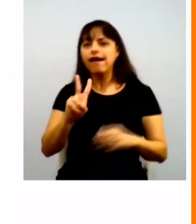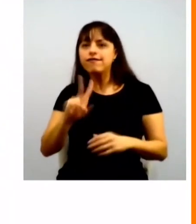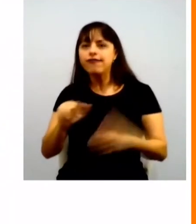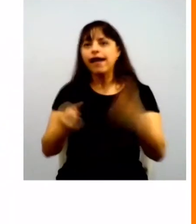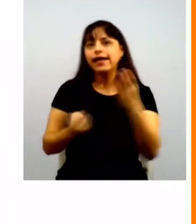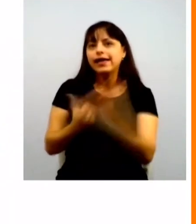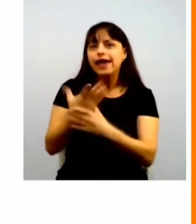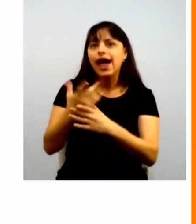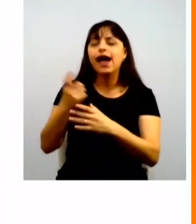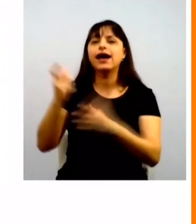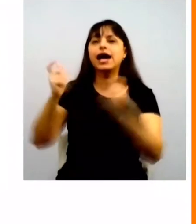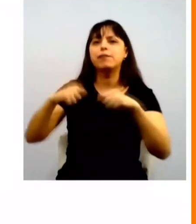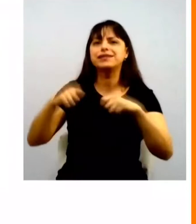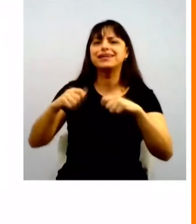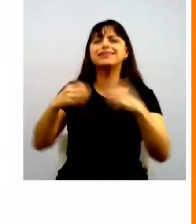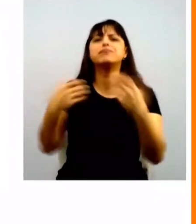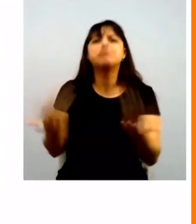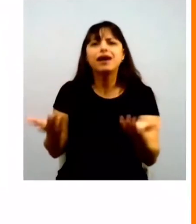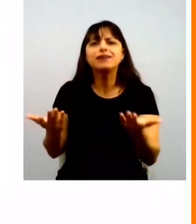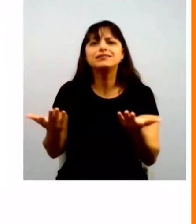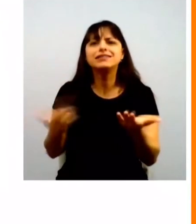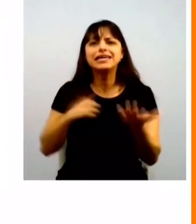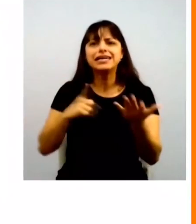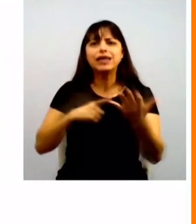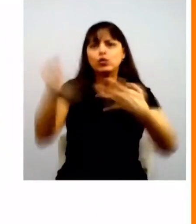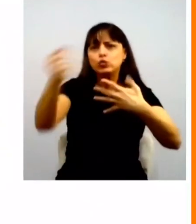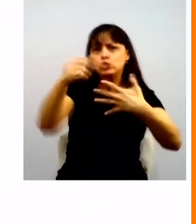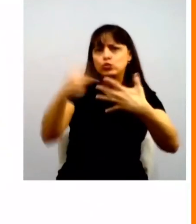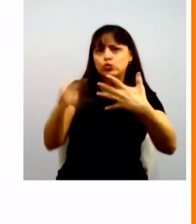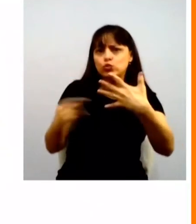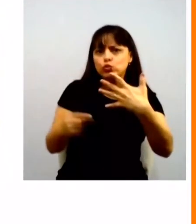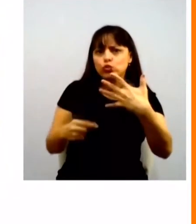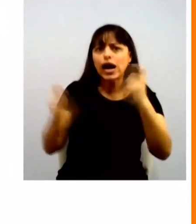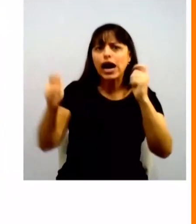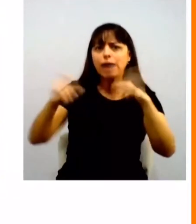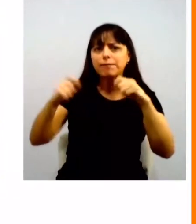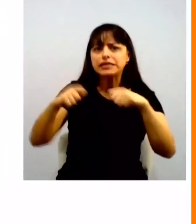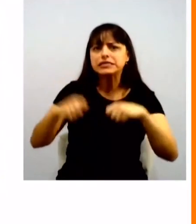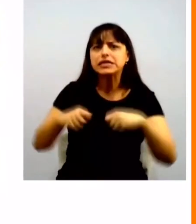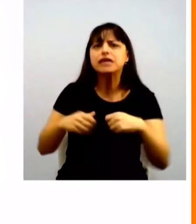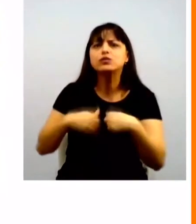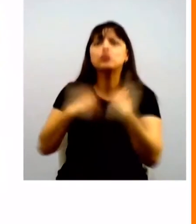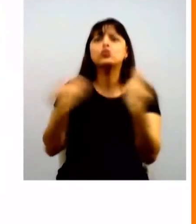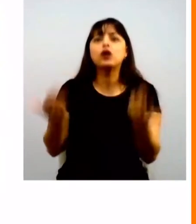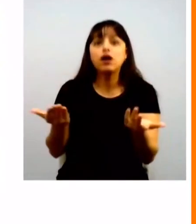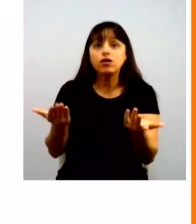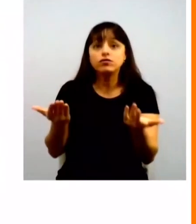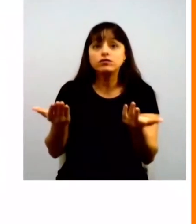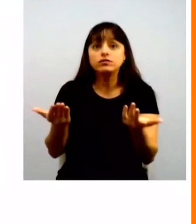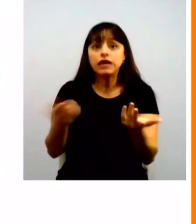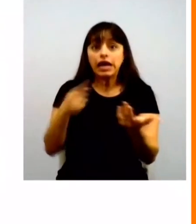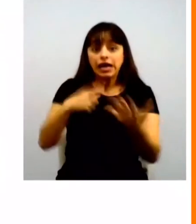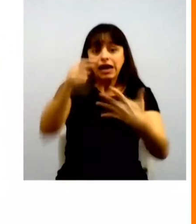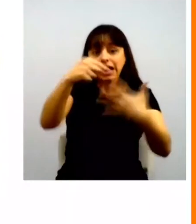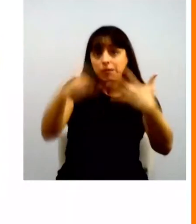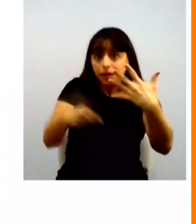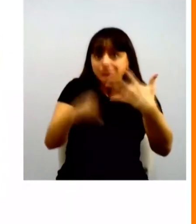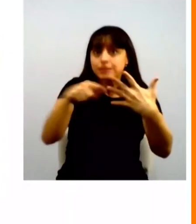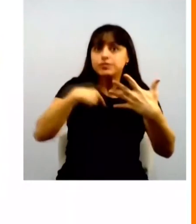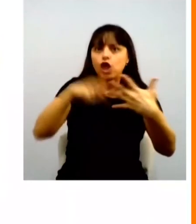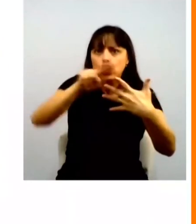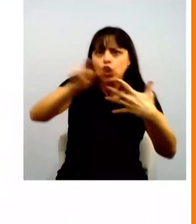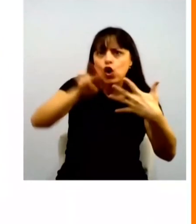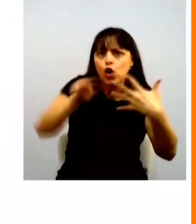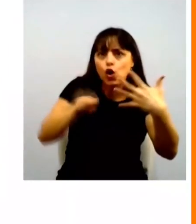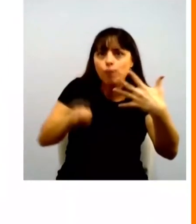são as capacidades culturales que podem incidir mais no desenvolvimento cultural e no desenvolvimento geral de uma